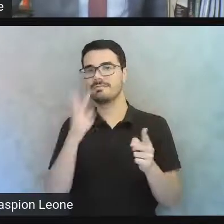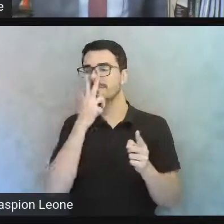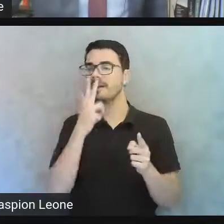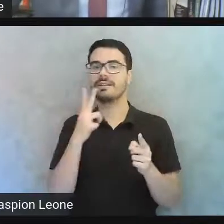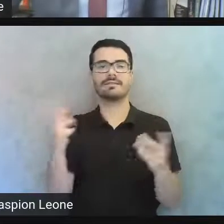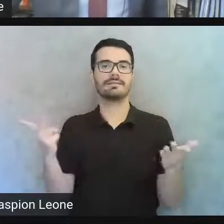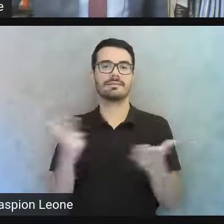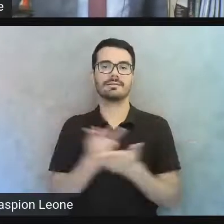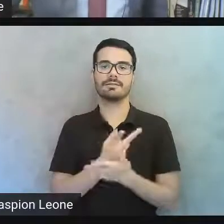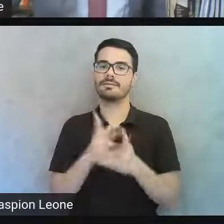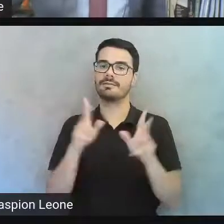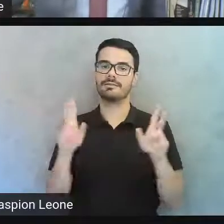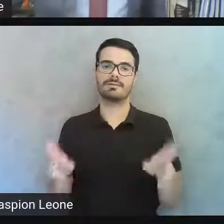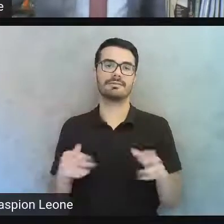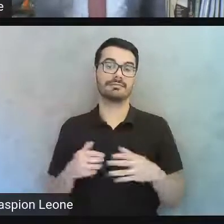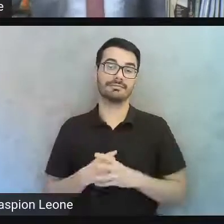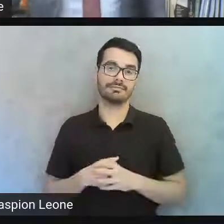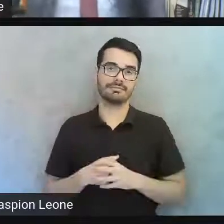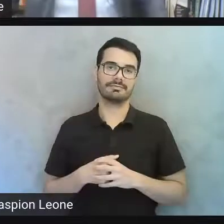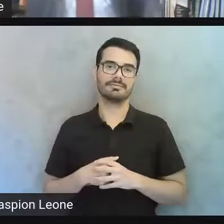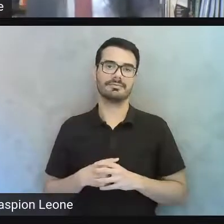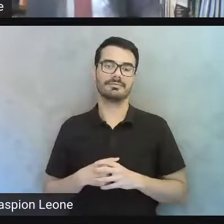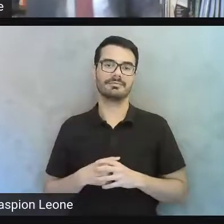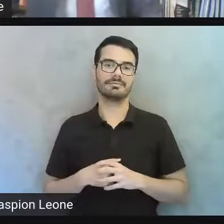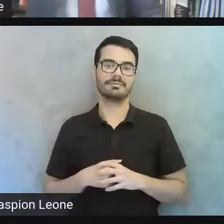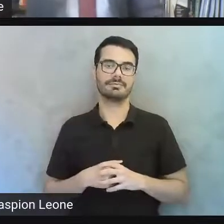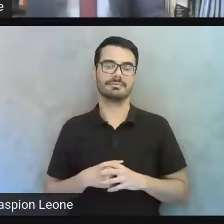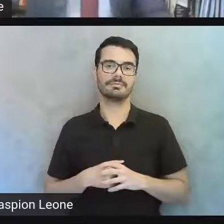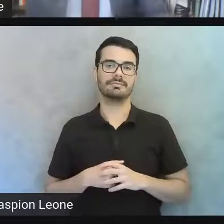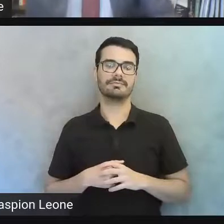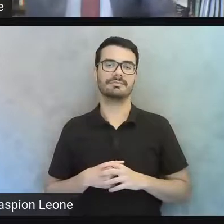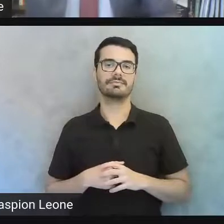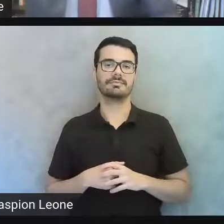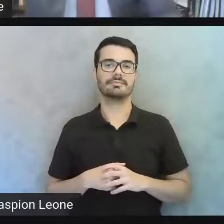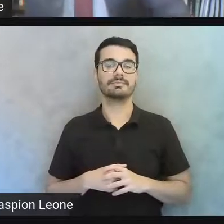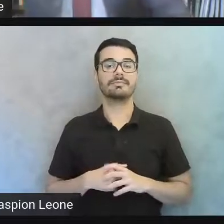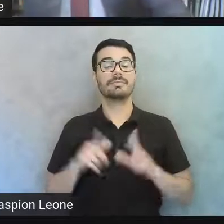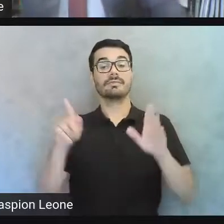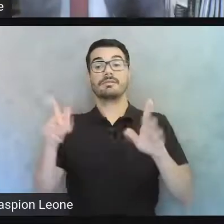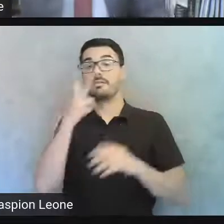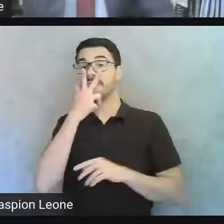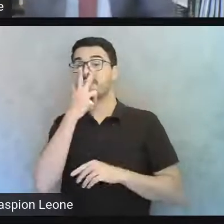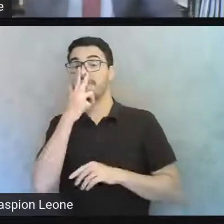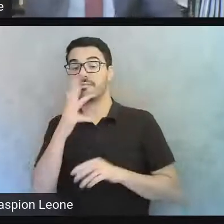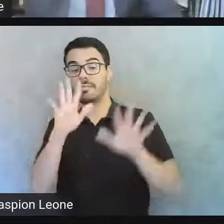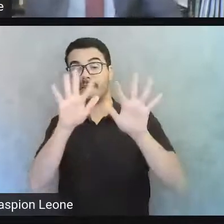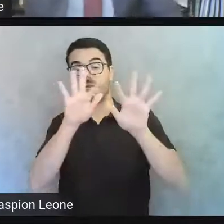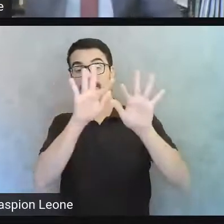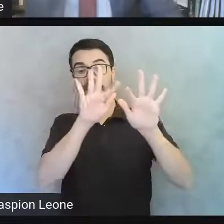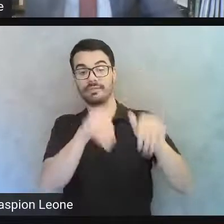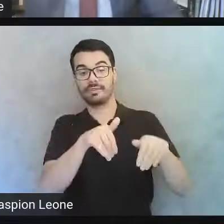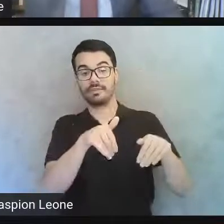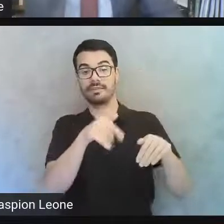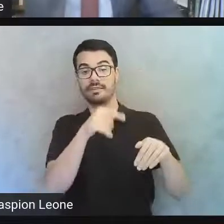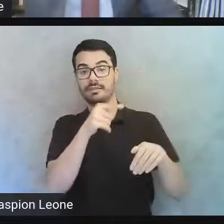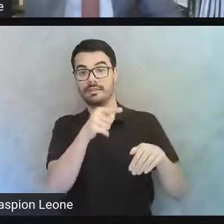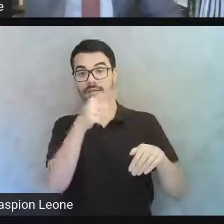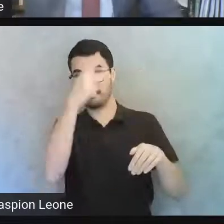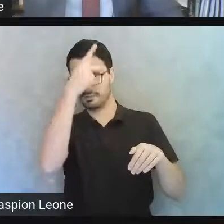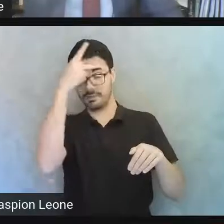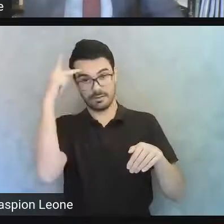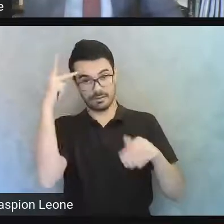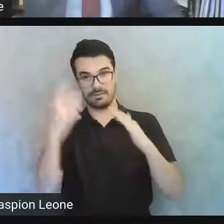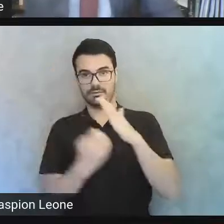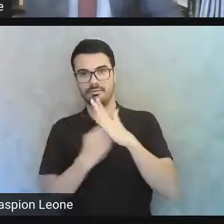financiamento eleitoral. Bom, com o financiamento empresarial. O fim do financiamento, né, por pessoa